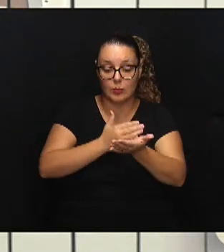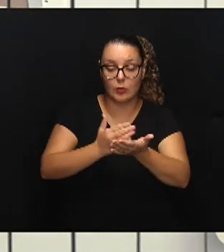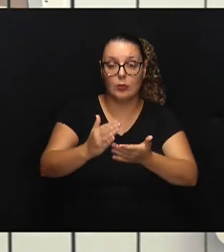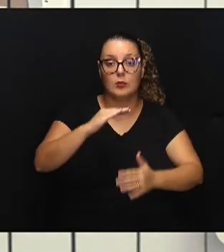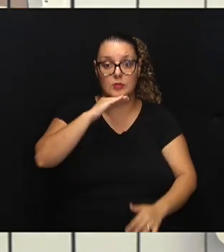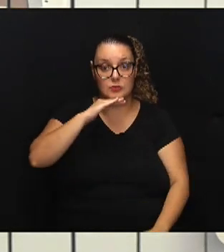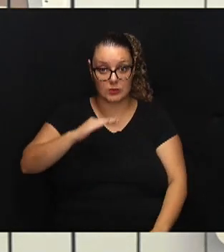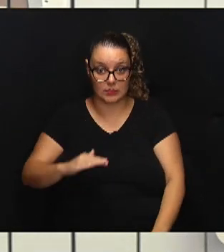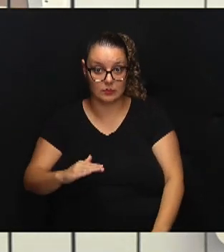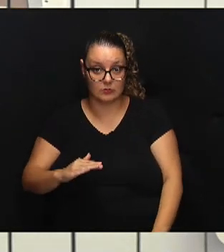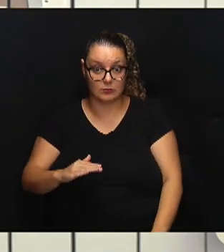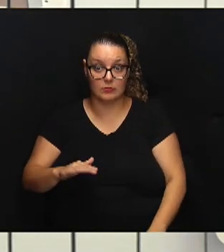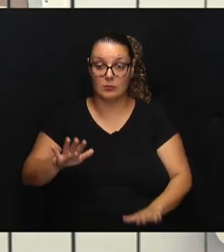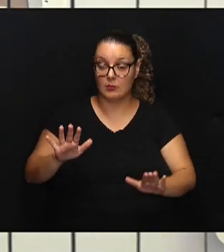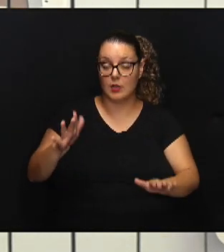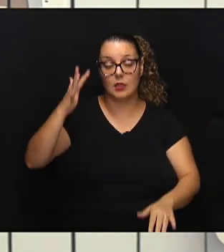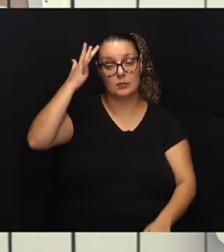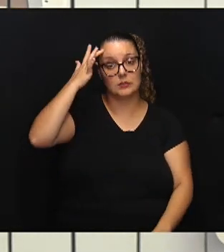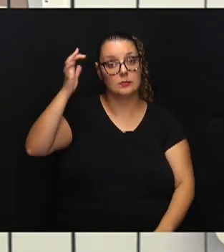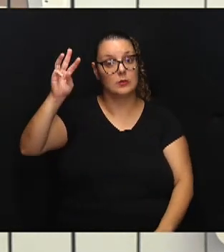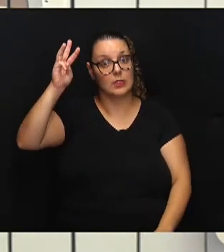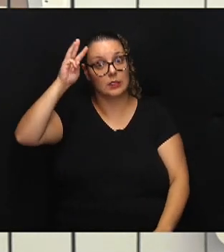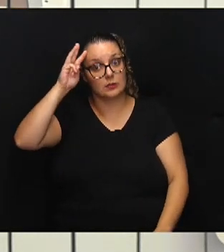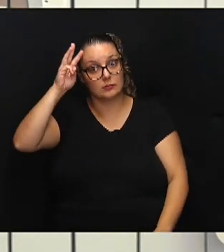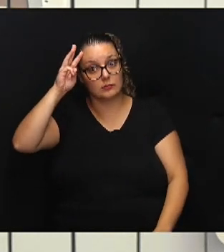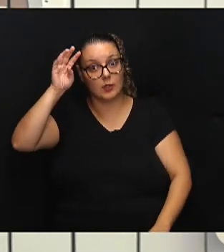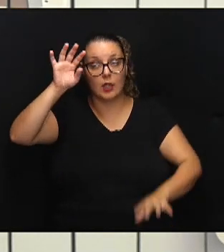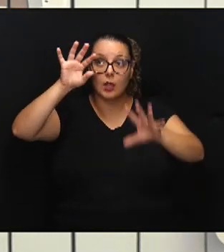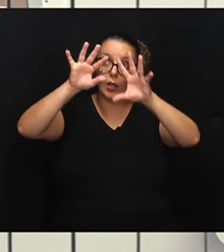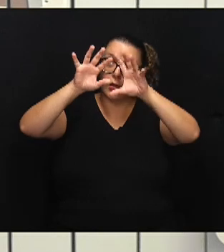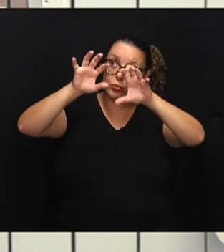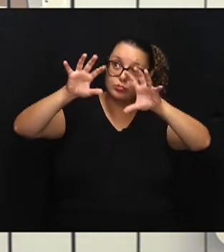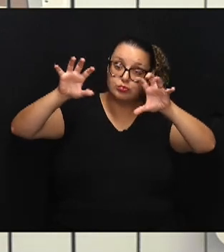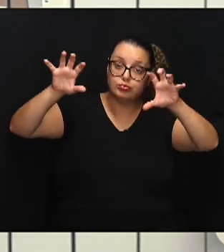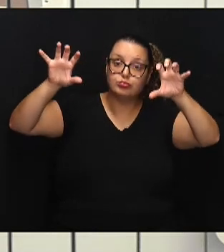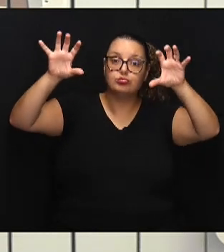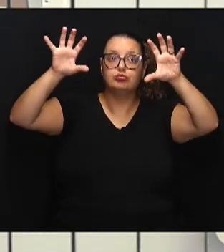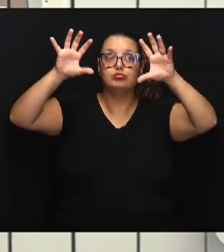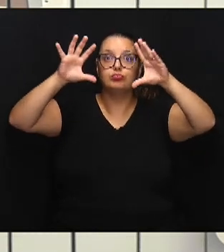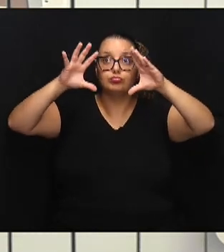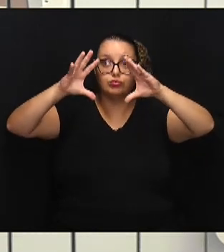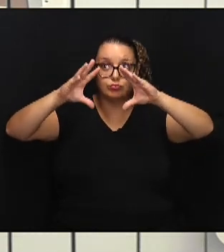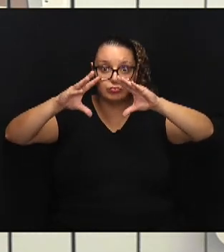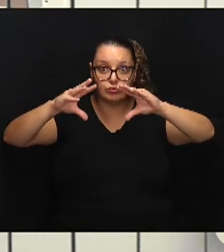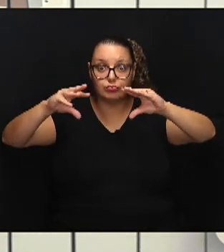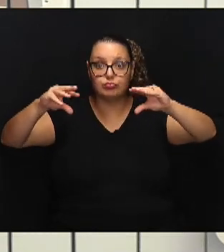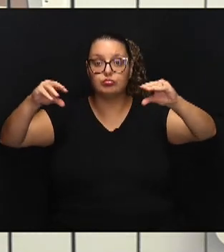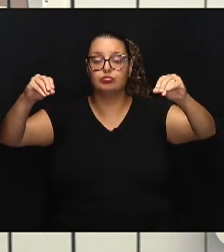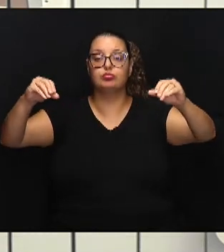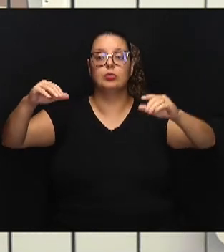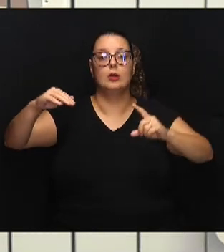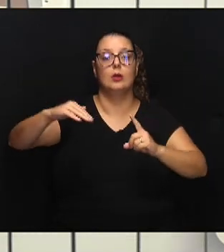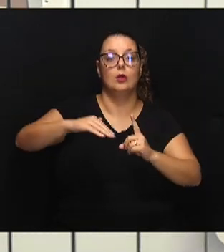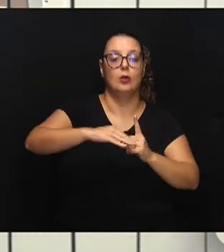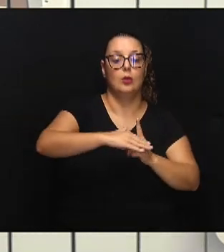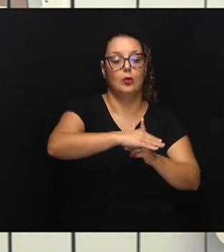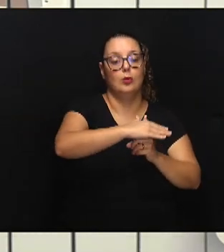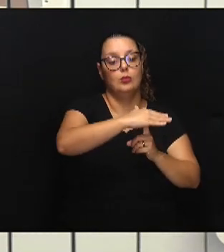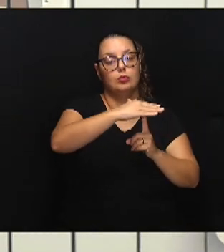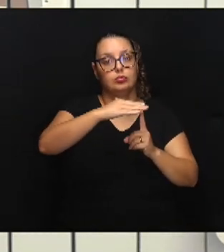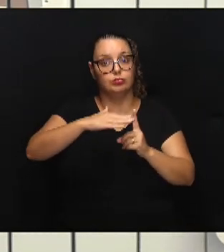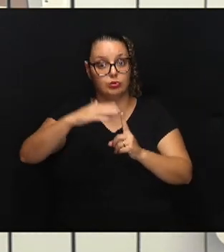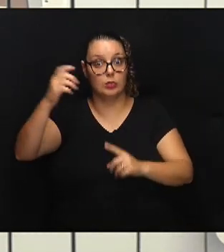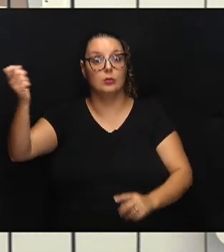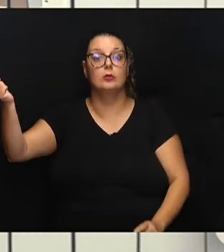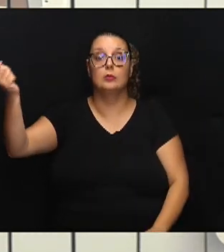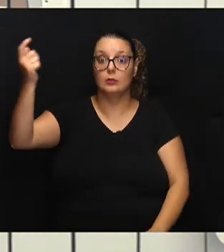tarde. Só que para amanhã, terça-feira, a nebulosidade ela se afasta e ao longo do dia o sol